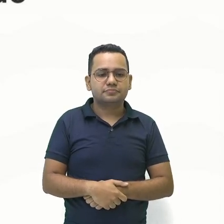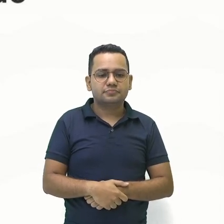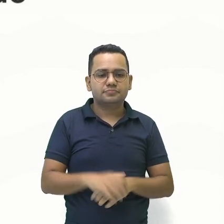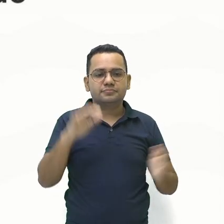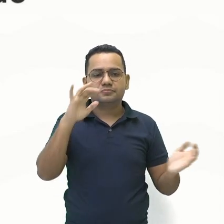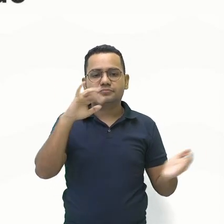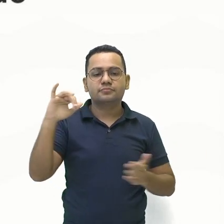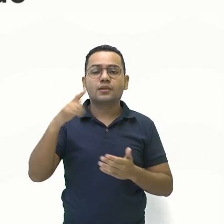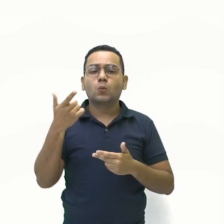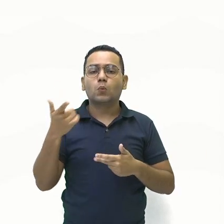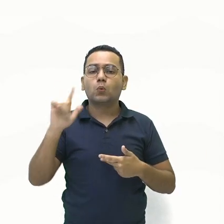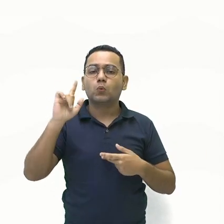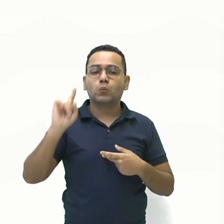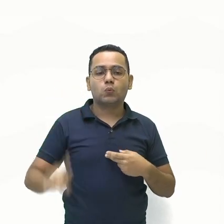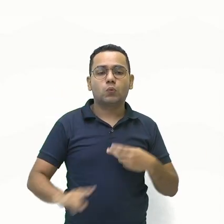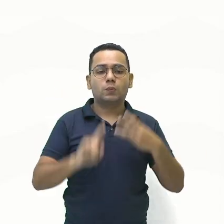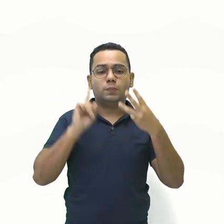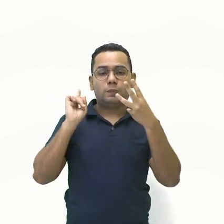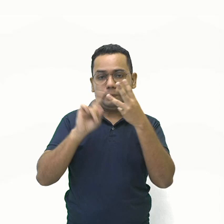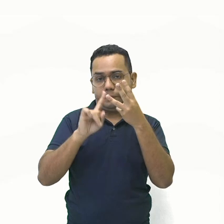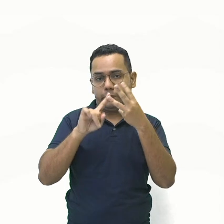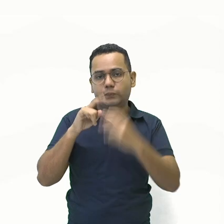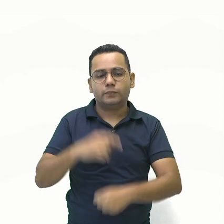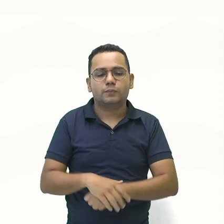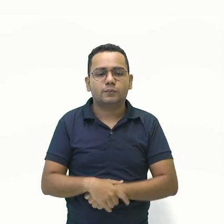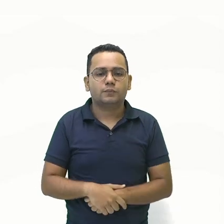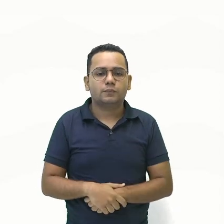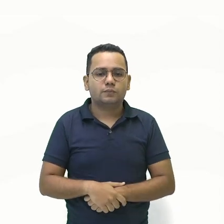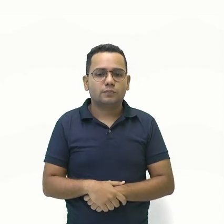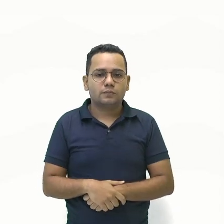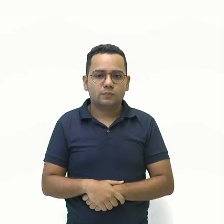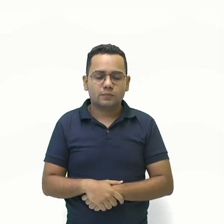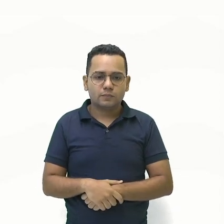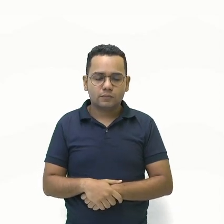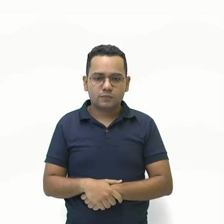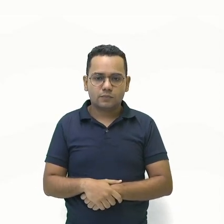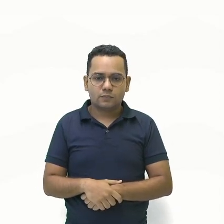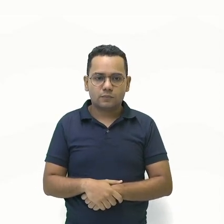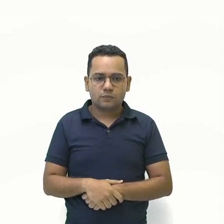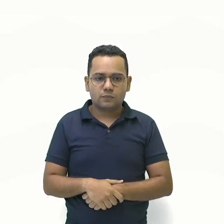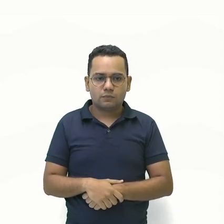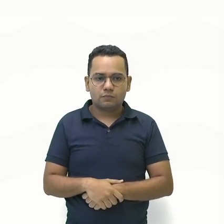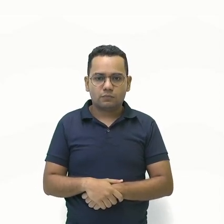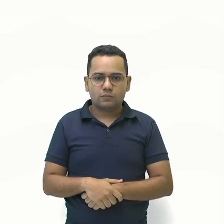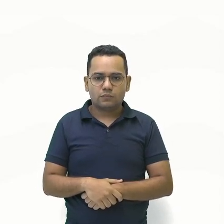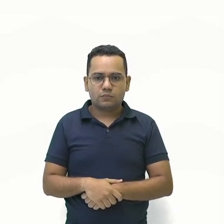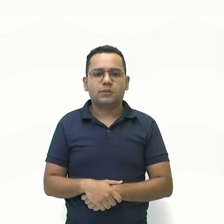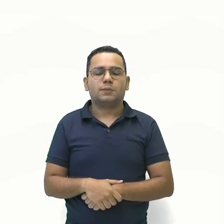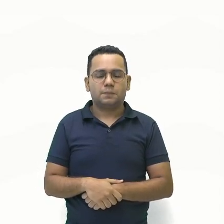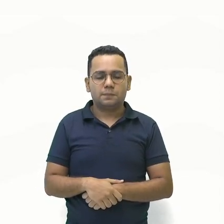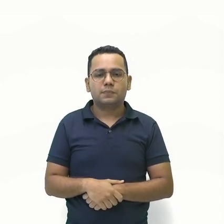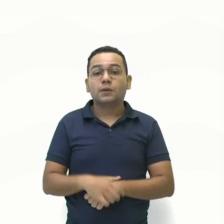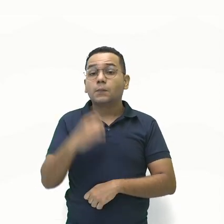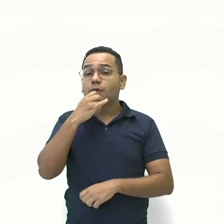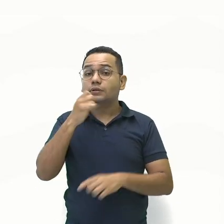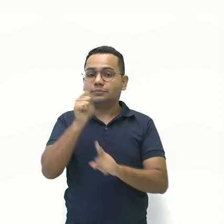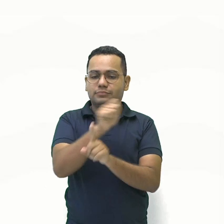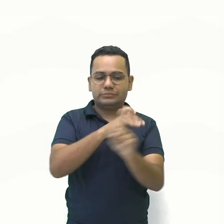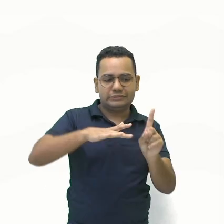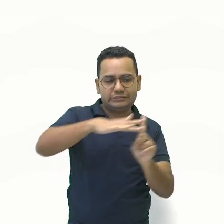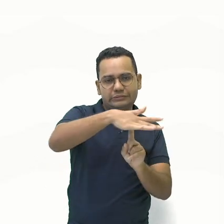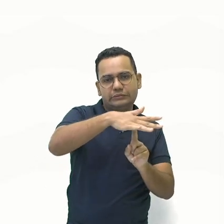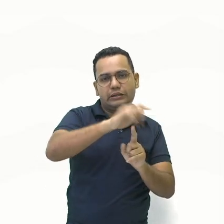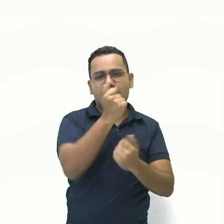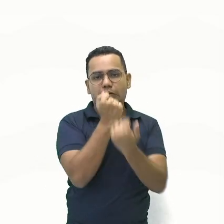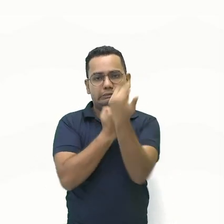um outro objetivo da educação ambiental, que é trabalhar ali de uma forma mais intensa essa relação homem-natureza